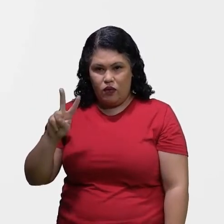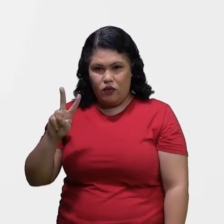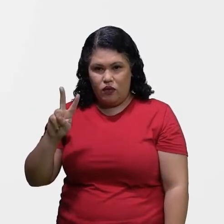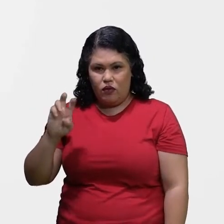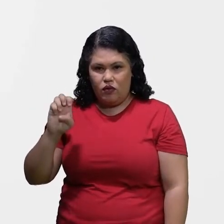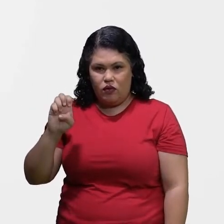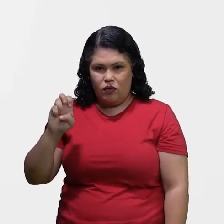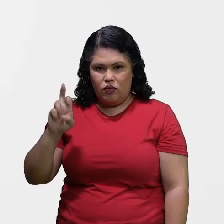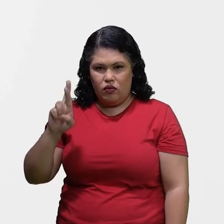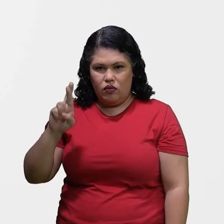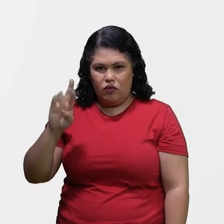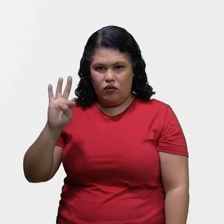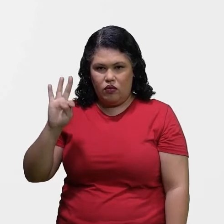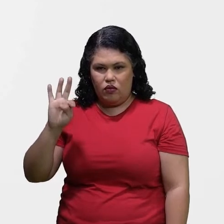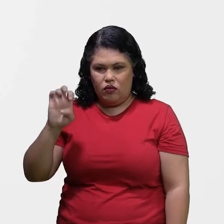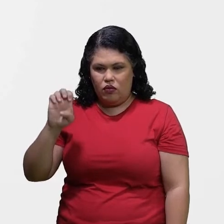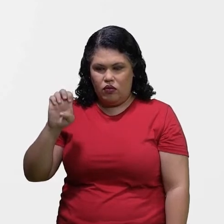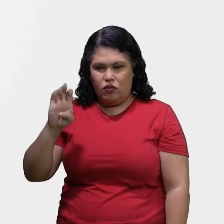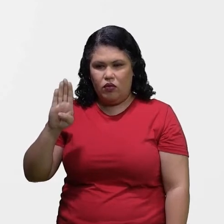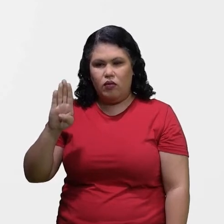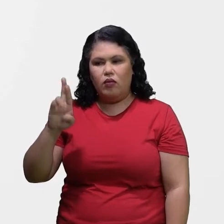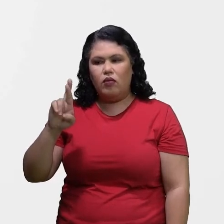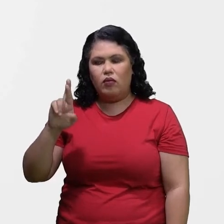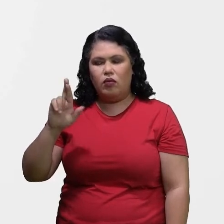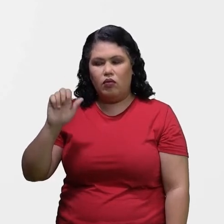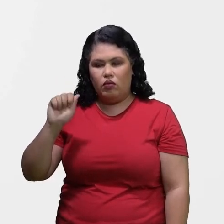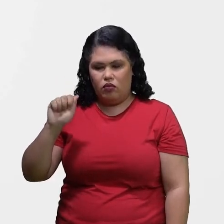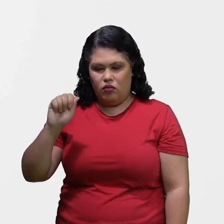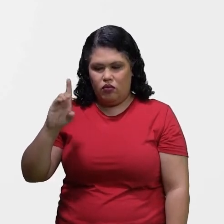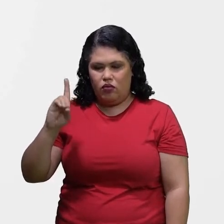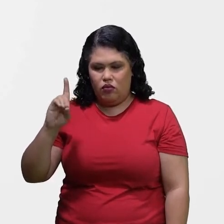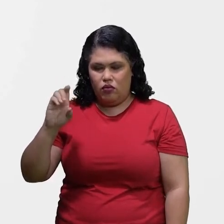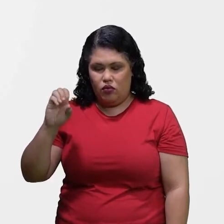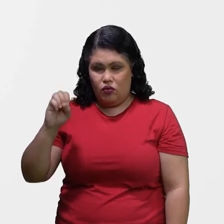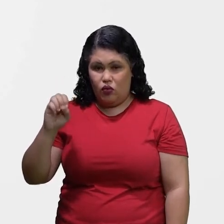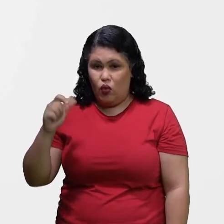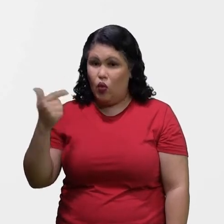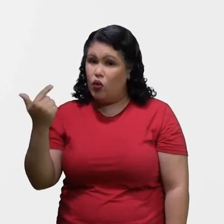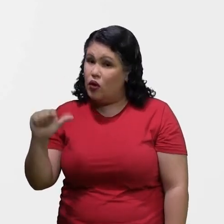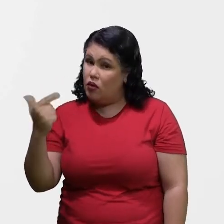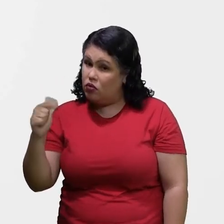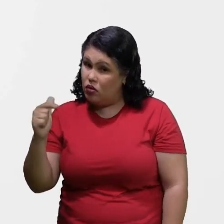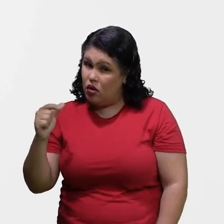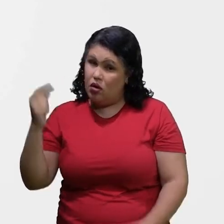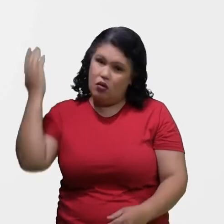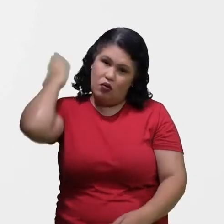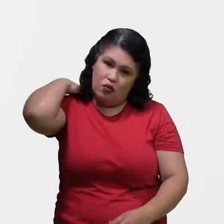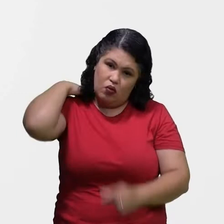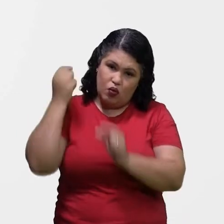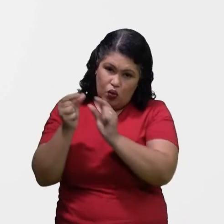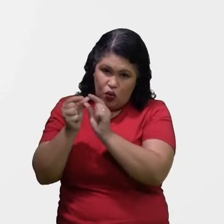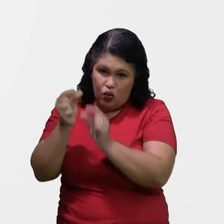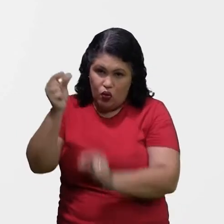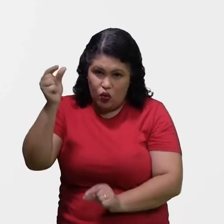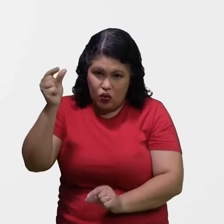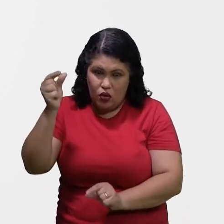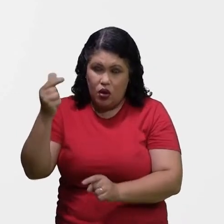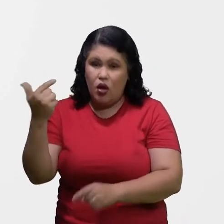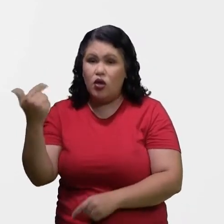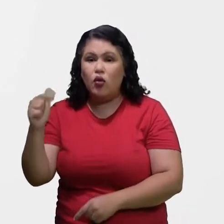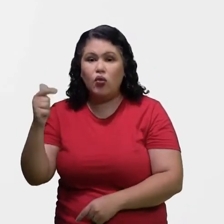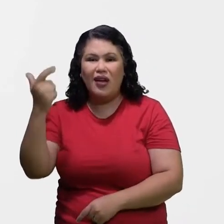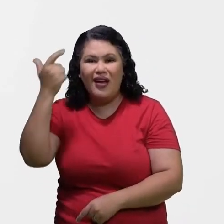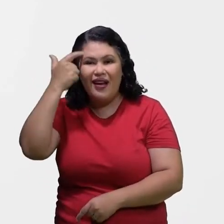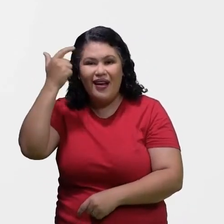o quê? A ausência da coluna vertebral e do crânio. É diferente. Eles são menores, eles têm